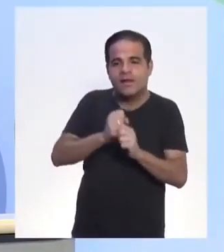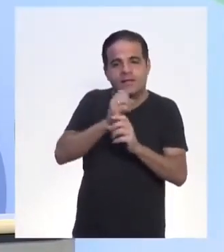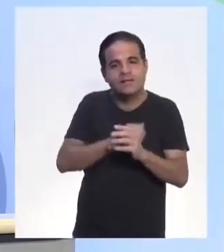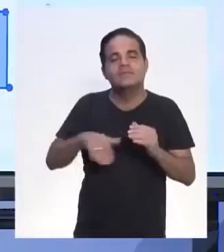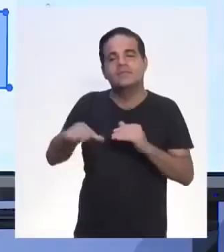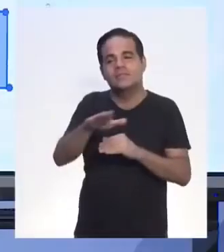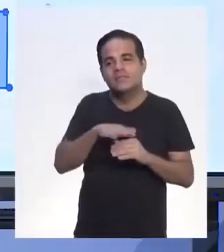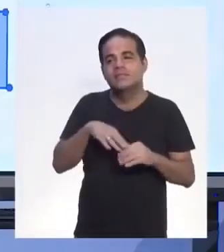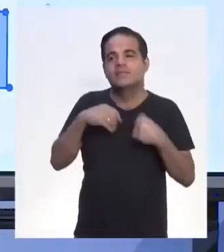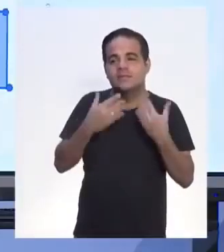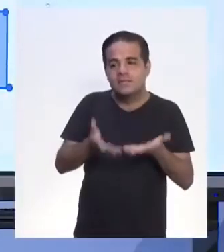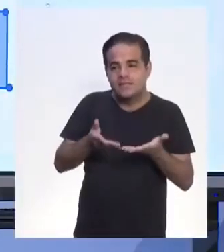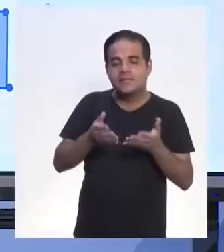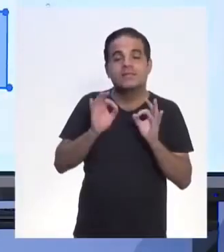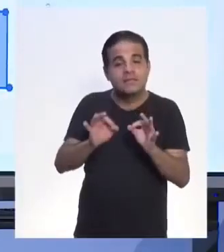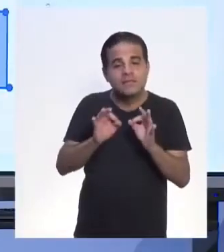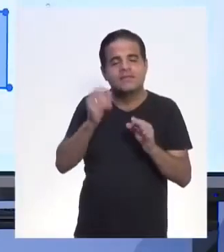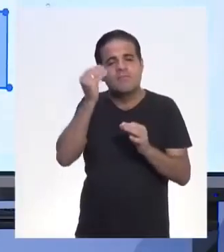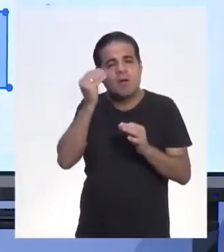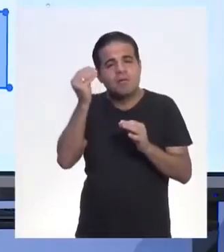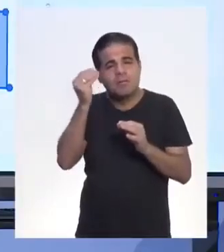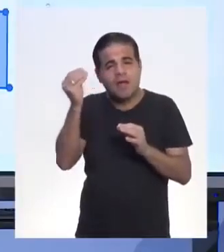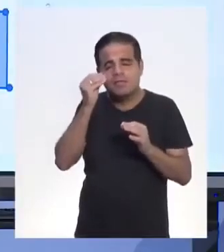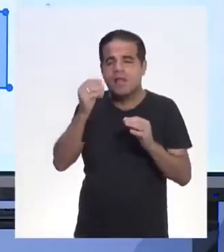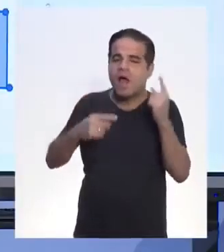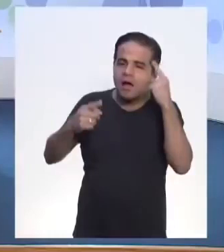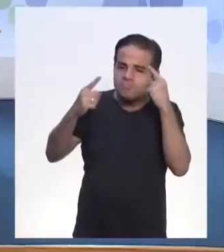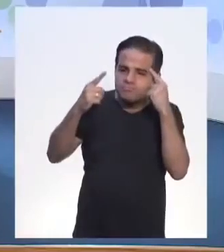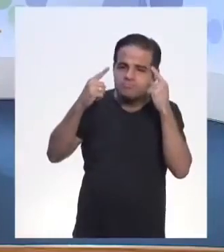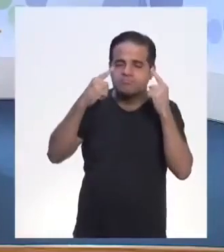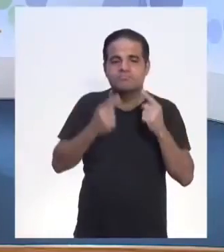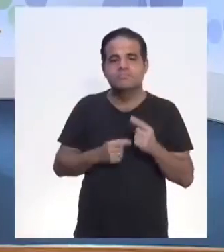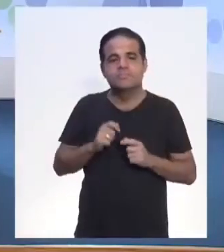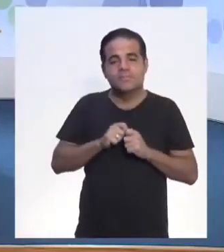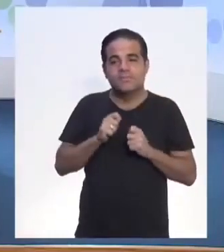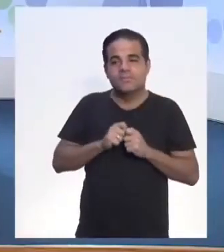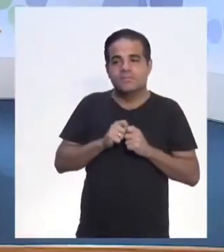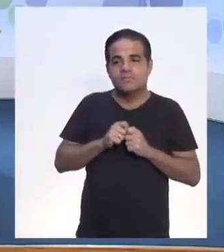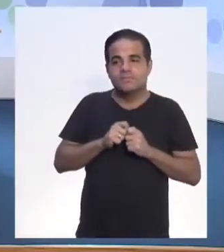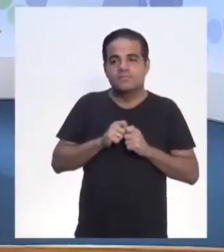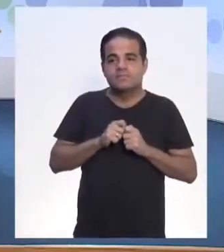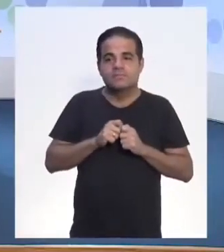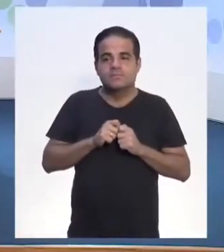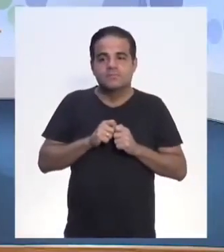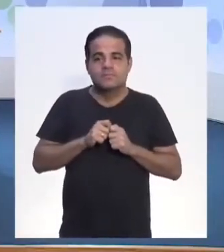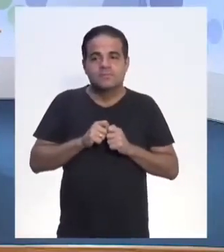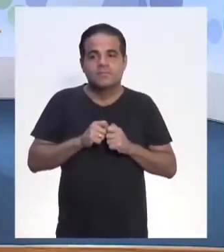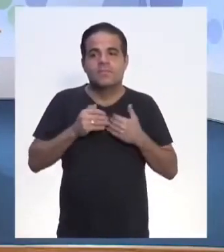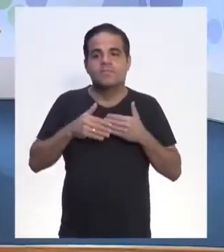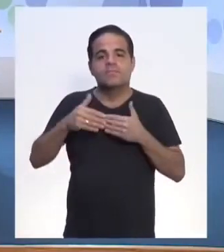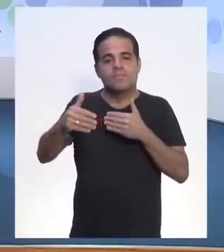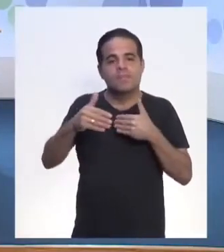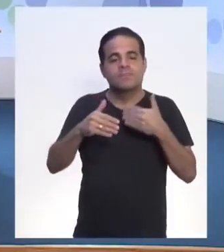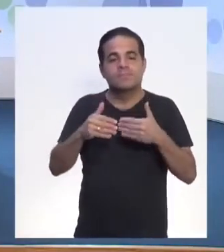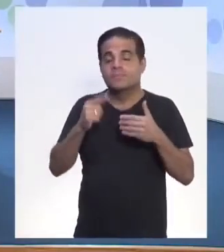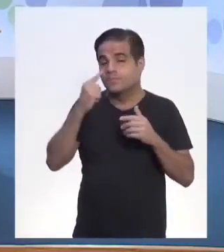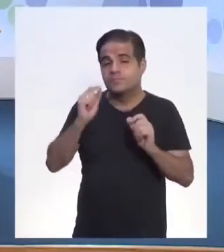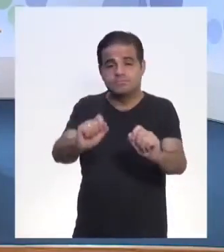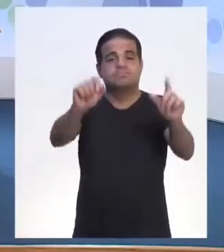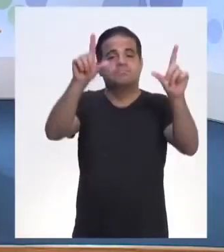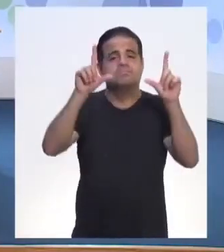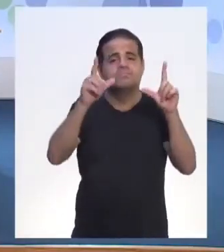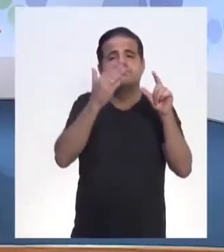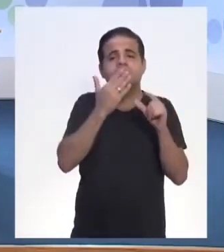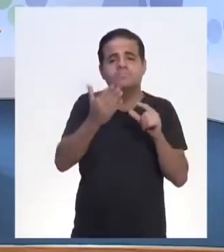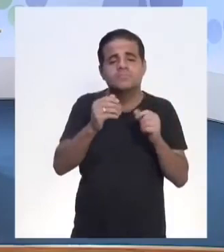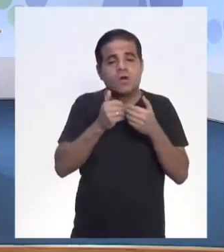correto? Isso mesmo. Então, vamos tentar inventar. Vou fazer o seguinte aqui, ó. Vou pedir para o diretor colocar.